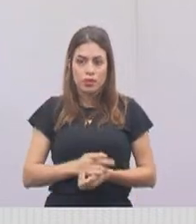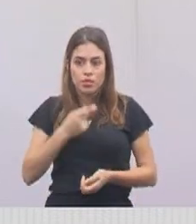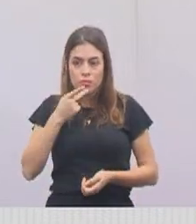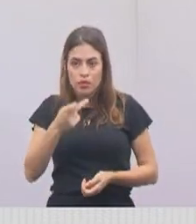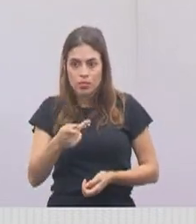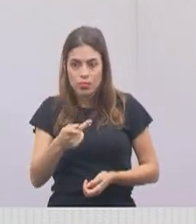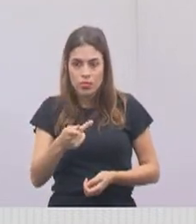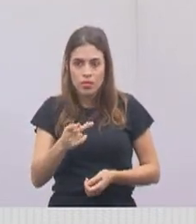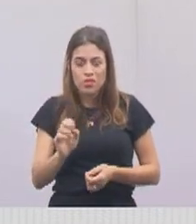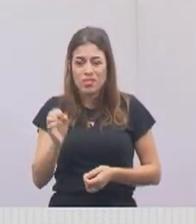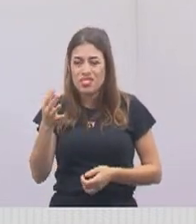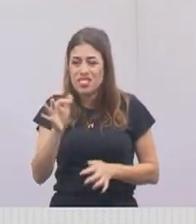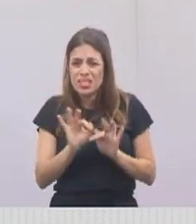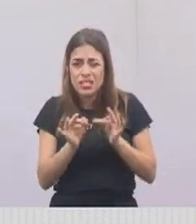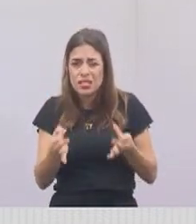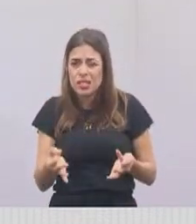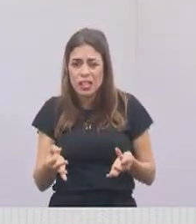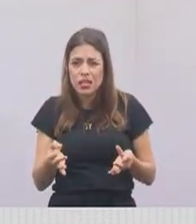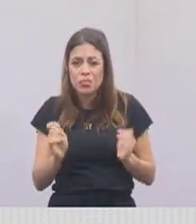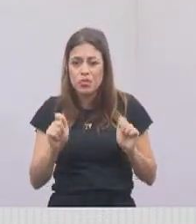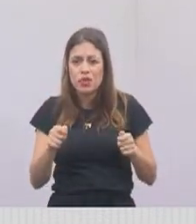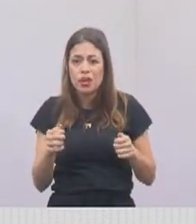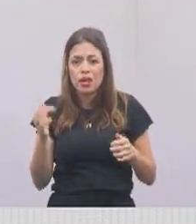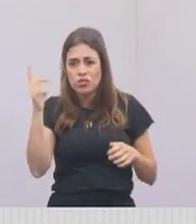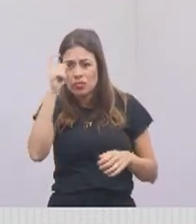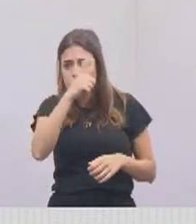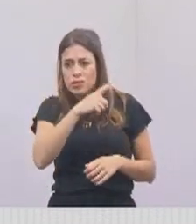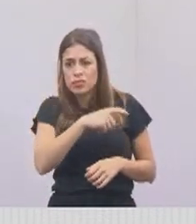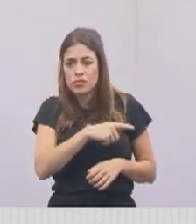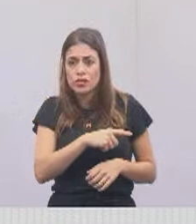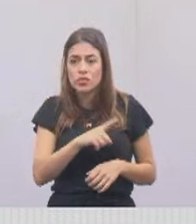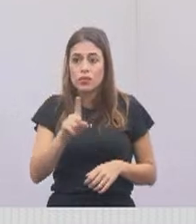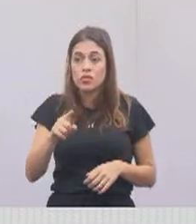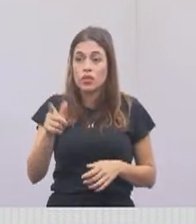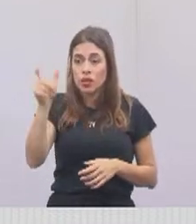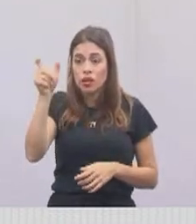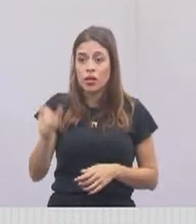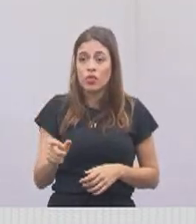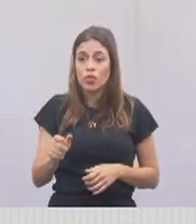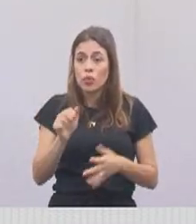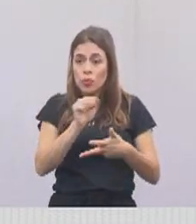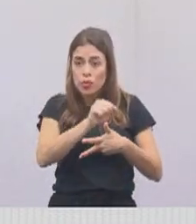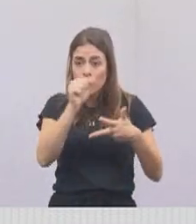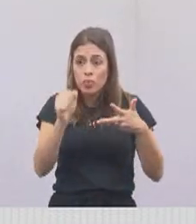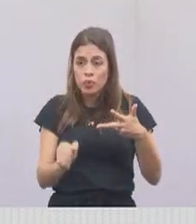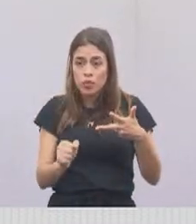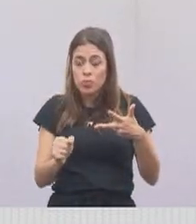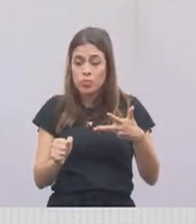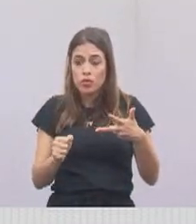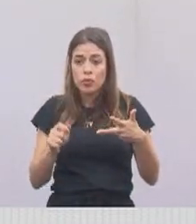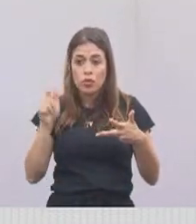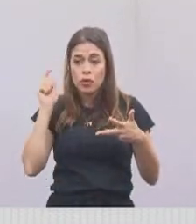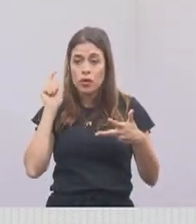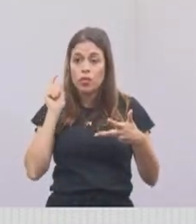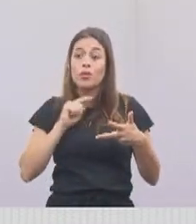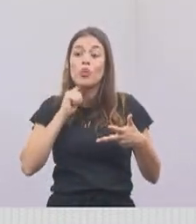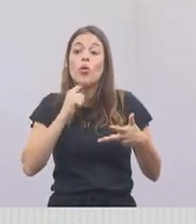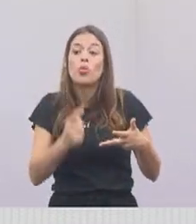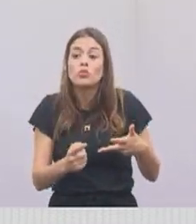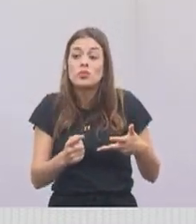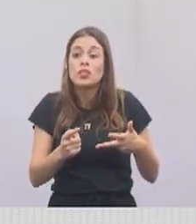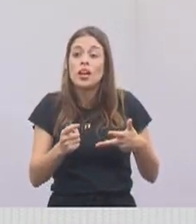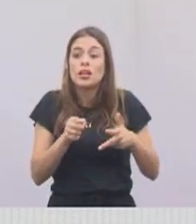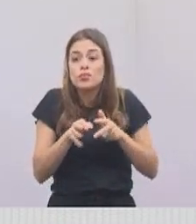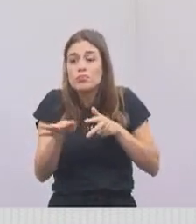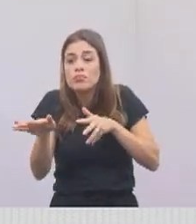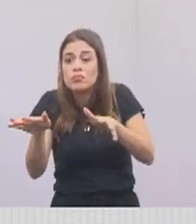situações simples, que não tem complexidade. Nós estamos falando de algo que o poder público não consegue estender as mãos e vocês